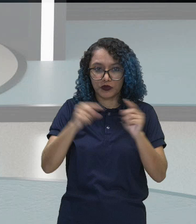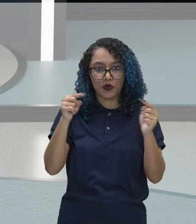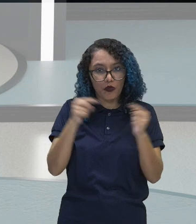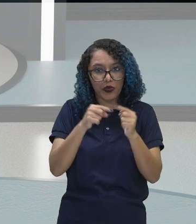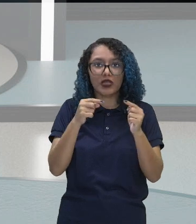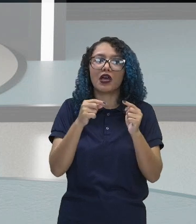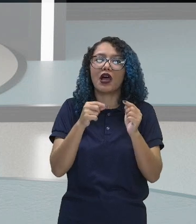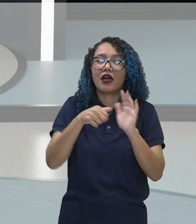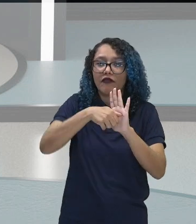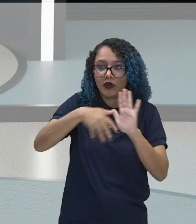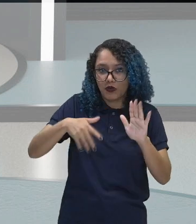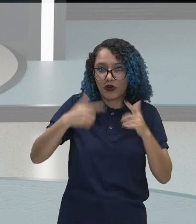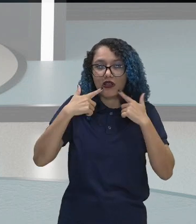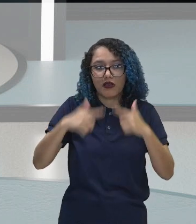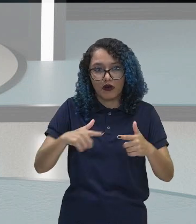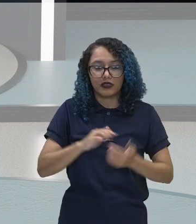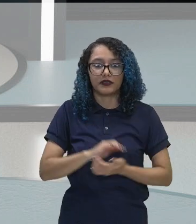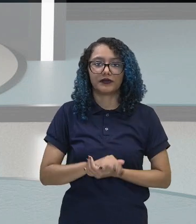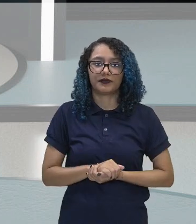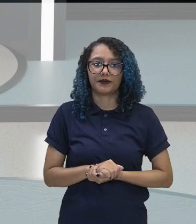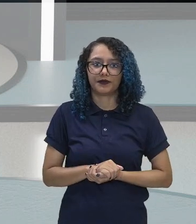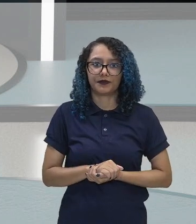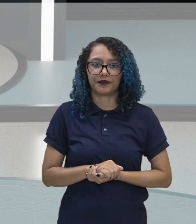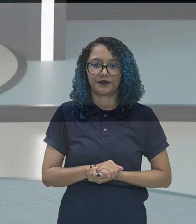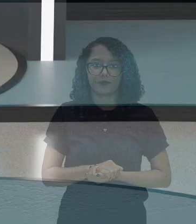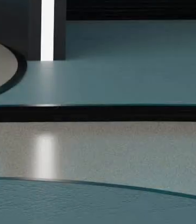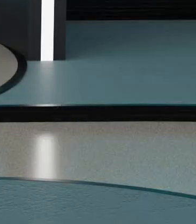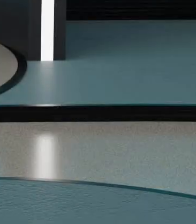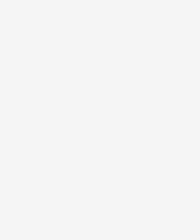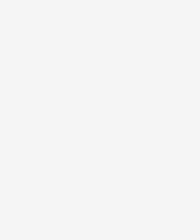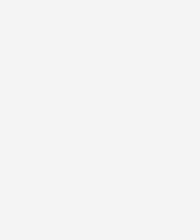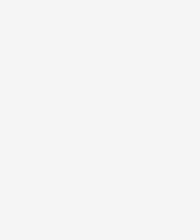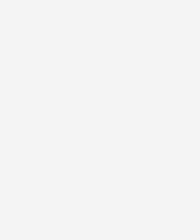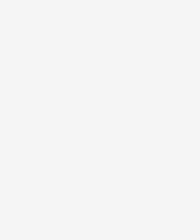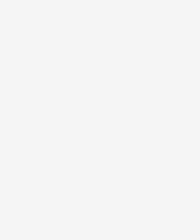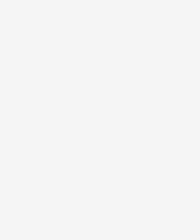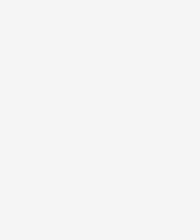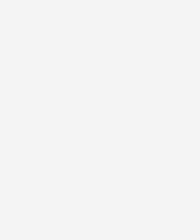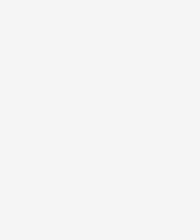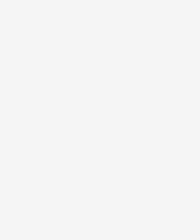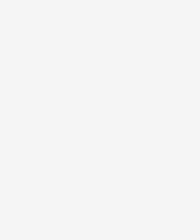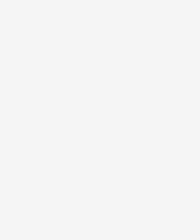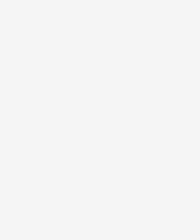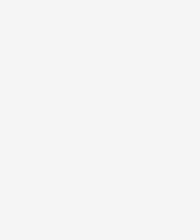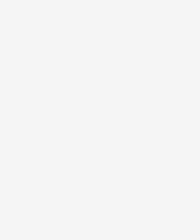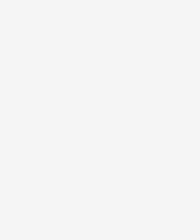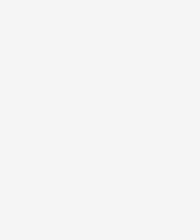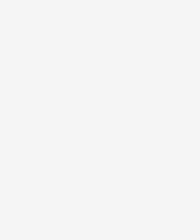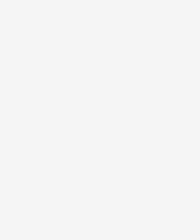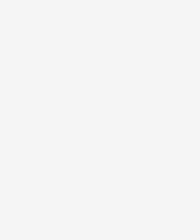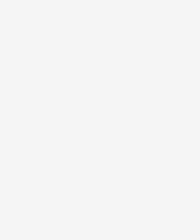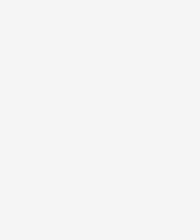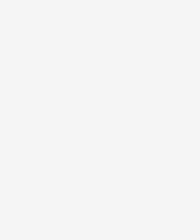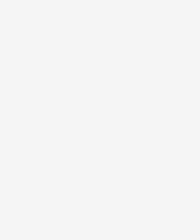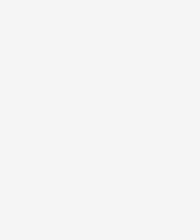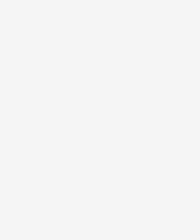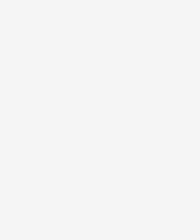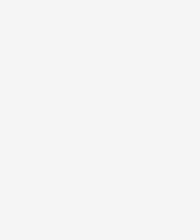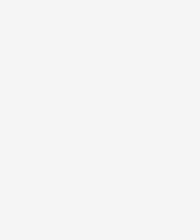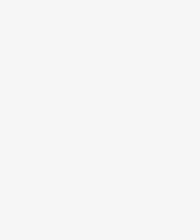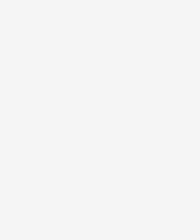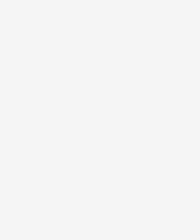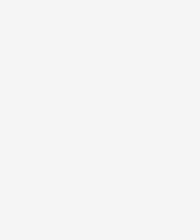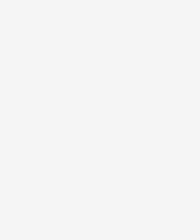polissíndeto, várias conjunções. Anáfora é a próxima figura de linguagem que nós vamos ver. É a repetição